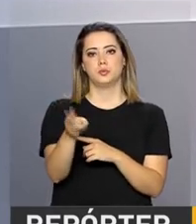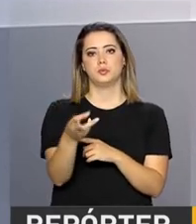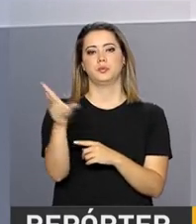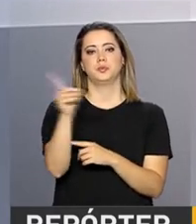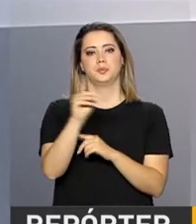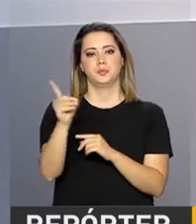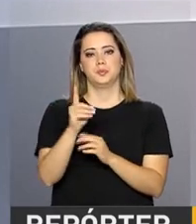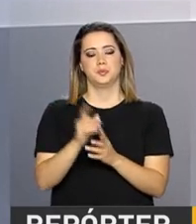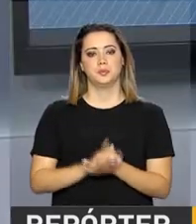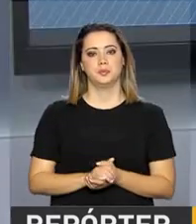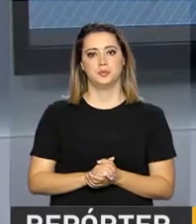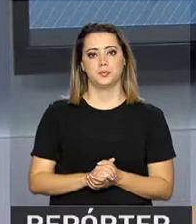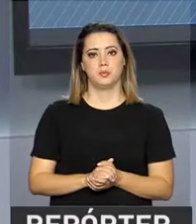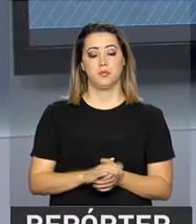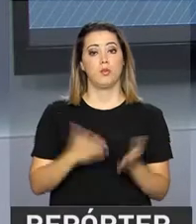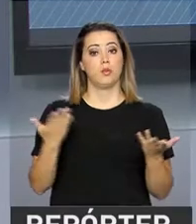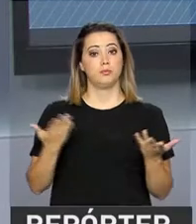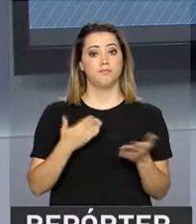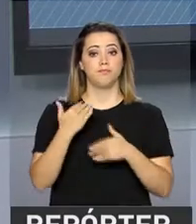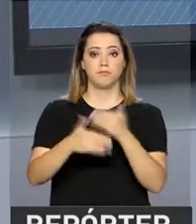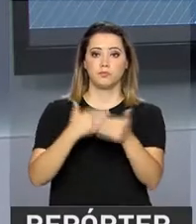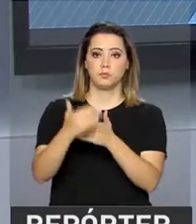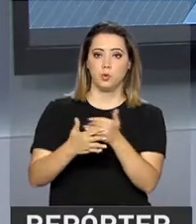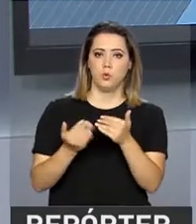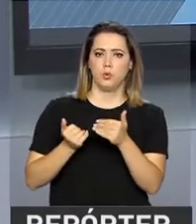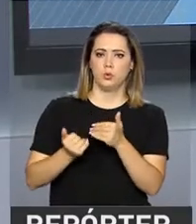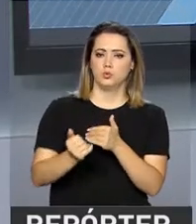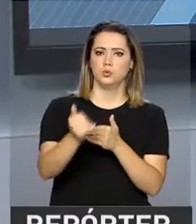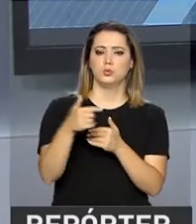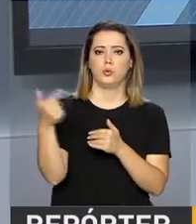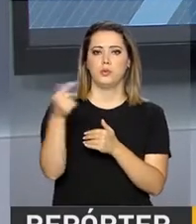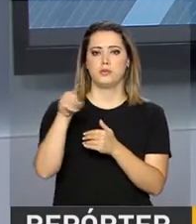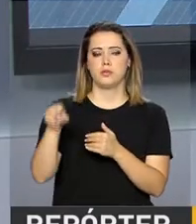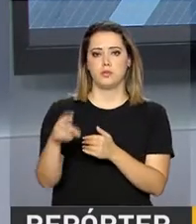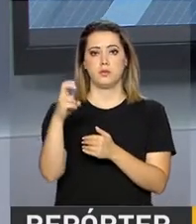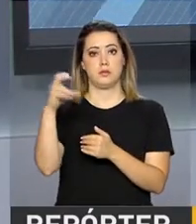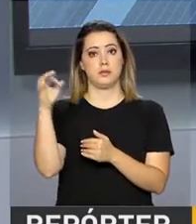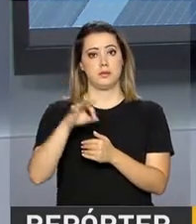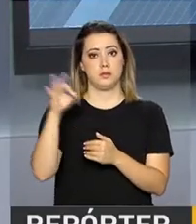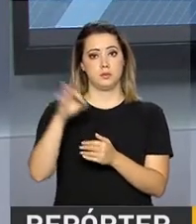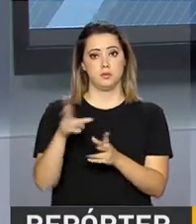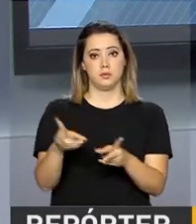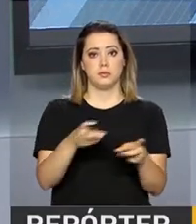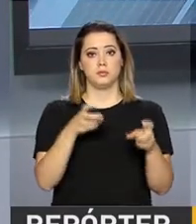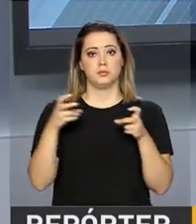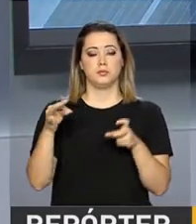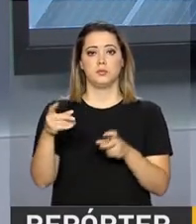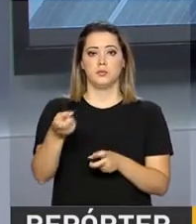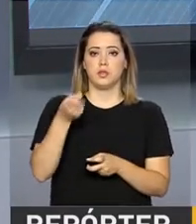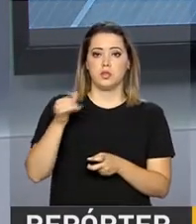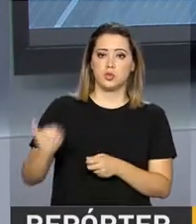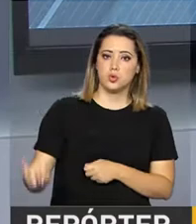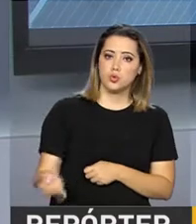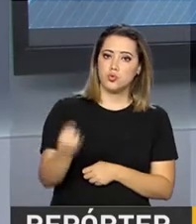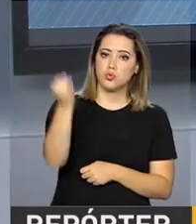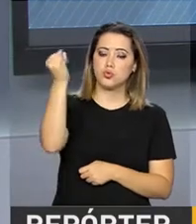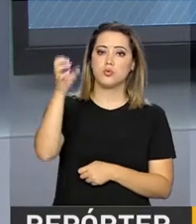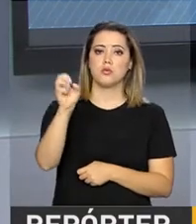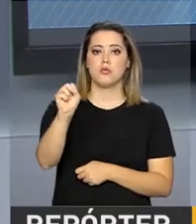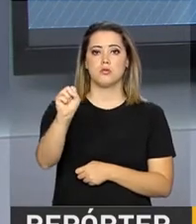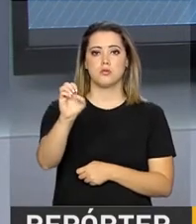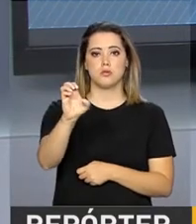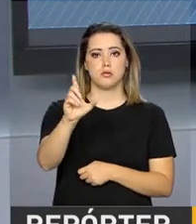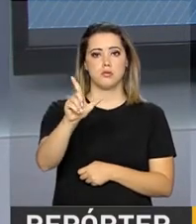de dólares eo mercado financeiro manteve em 76 por cento a estimativa para a taxa básica de juros da economia selic